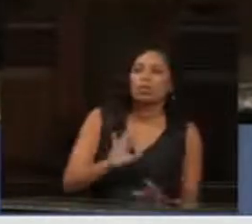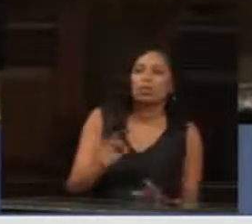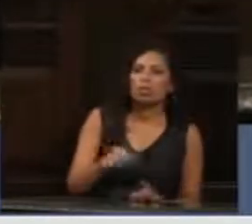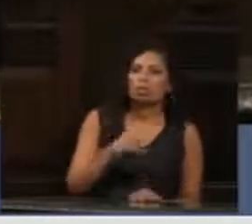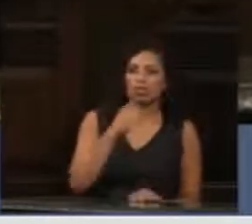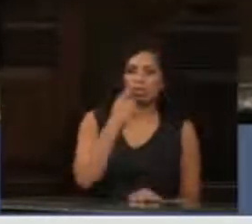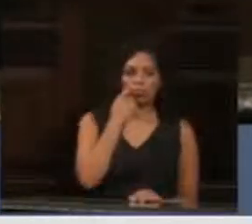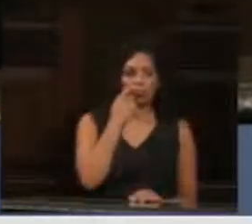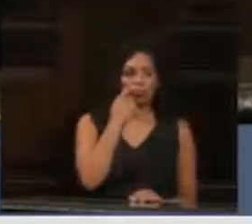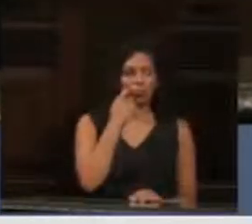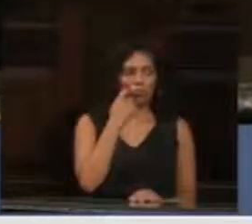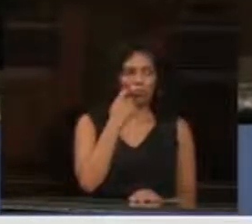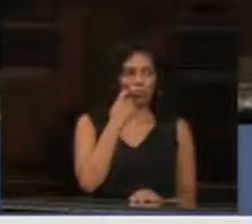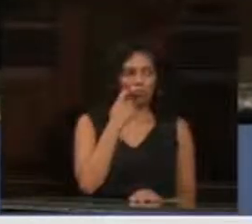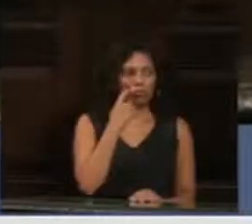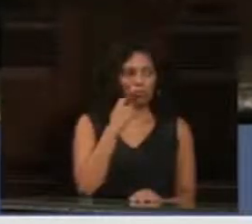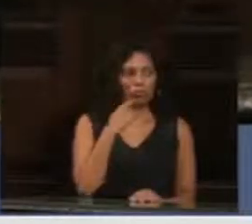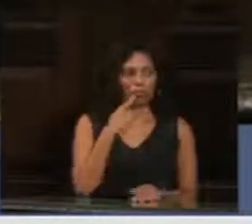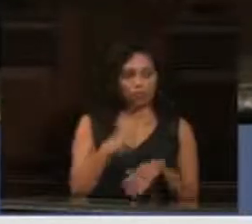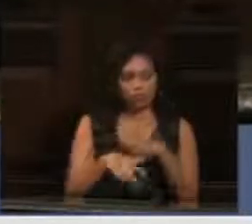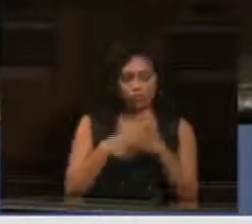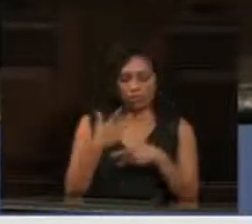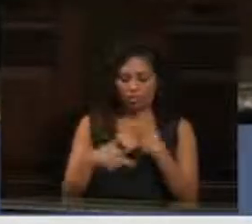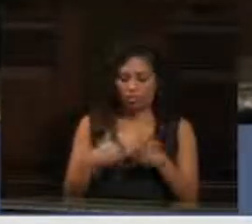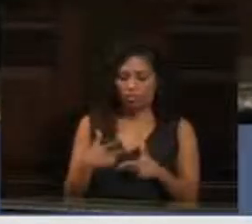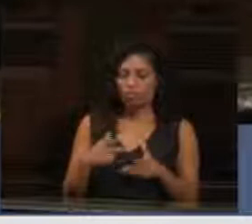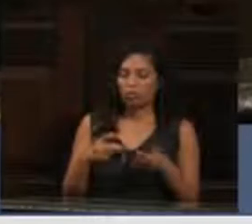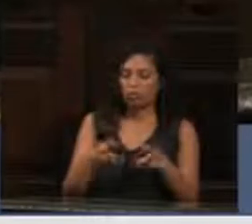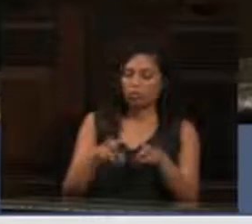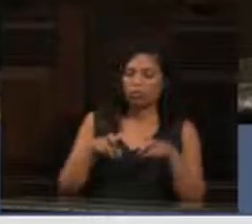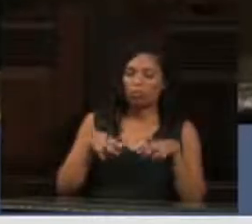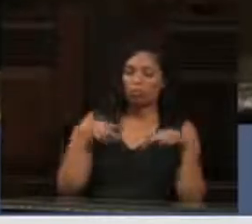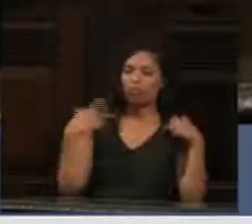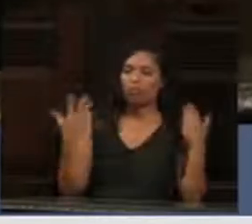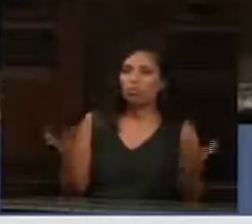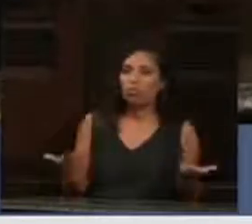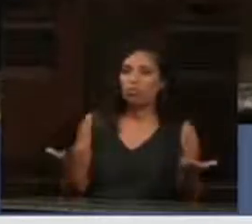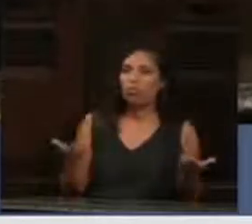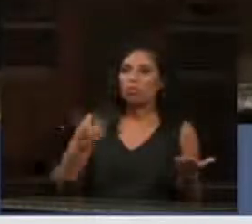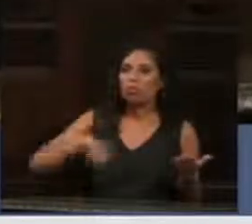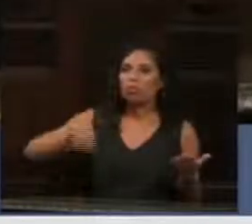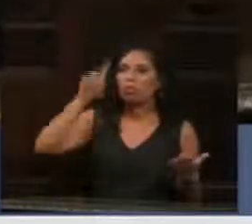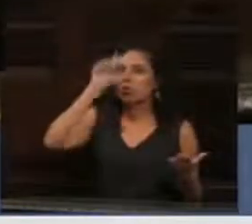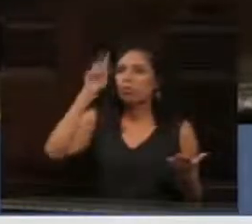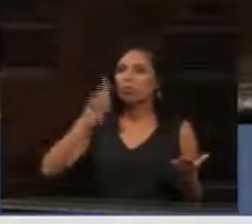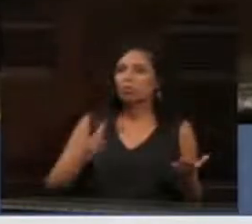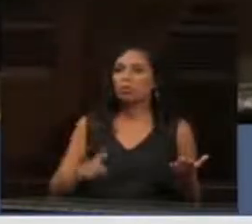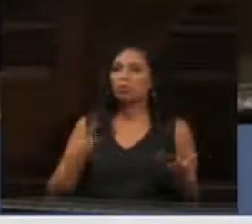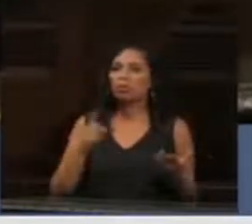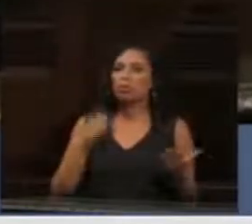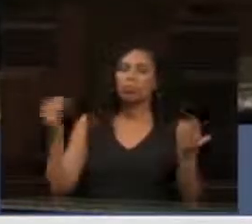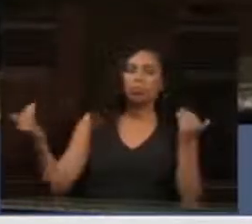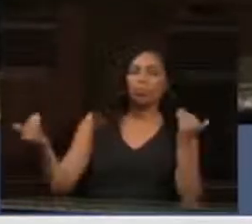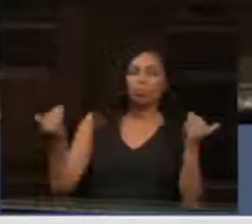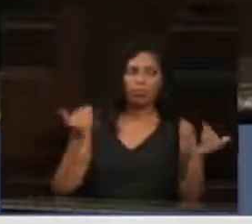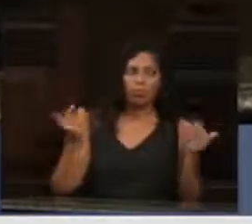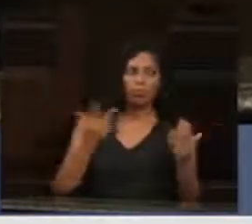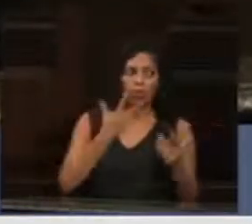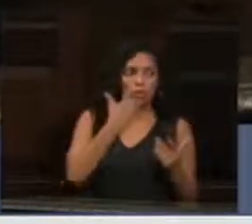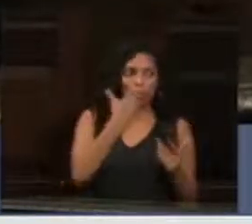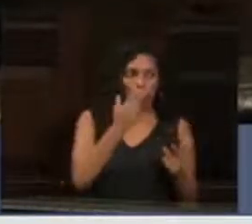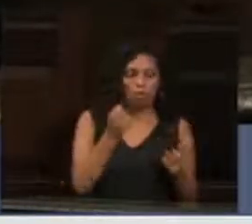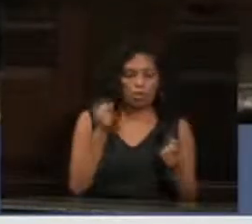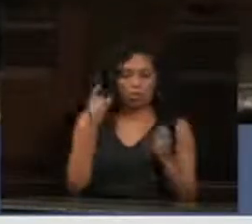demissional. Não há clara motivação até agora. Há suspeitas, inclusive, de que um determinado